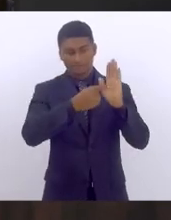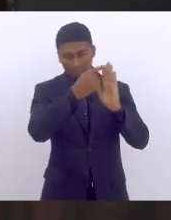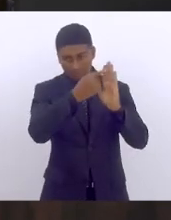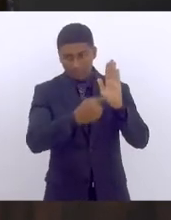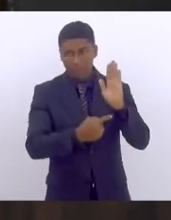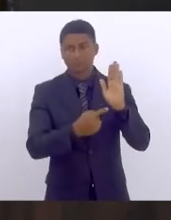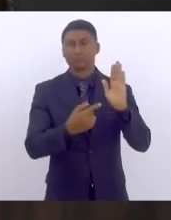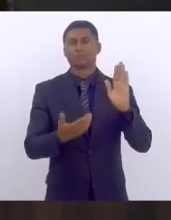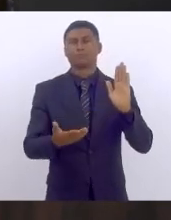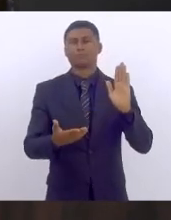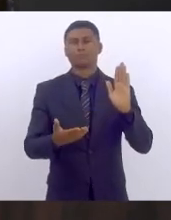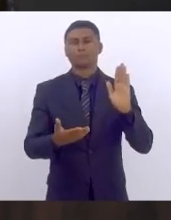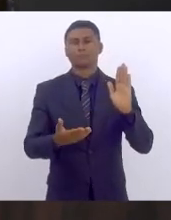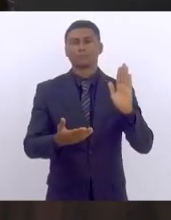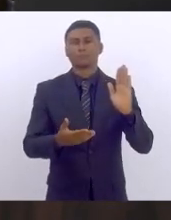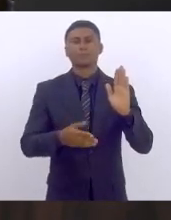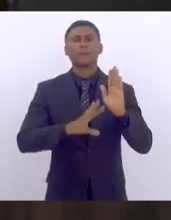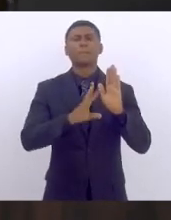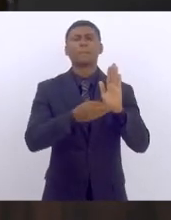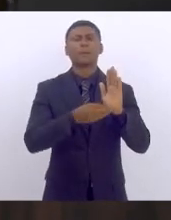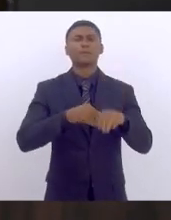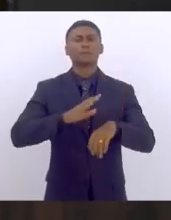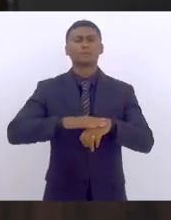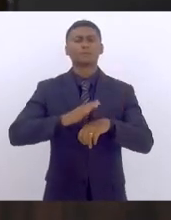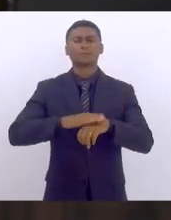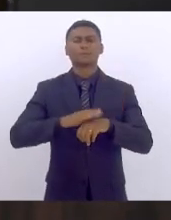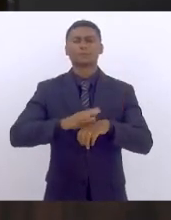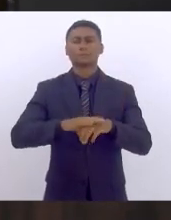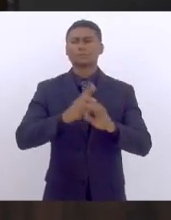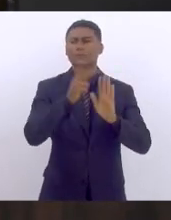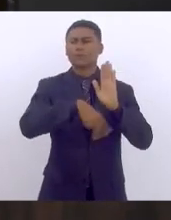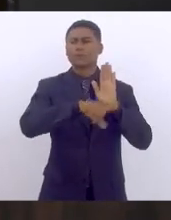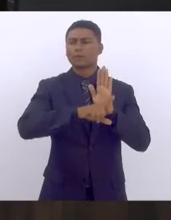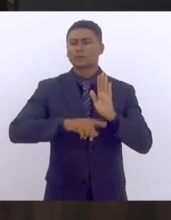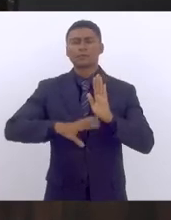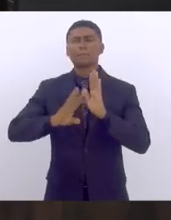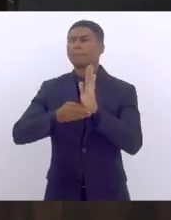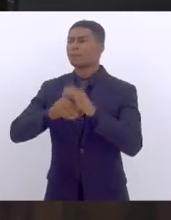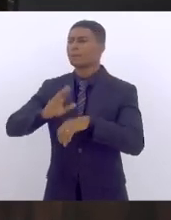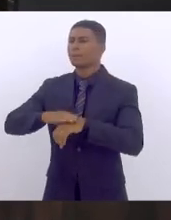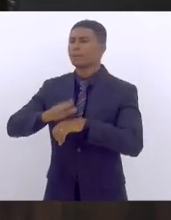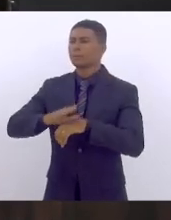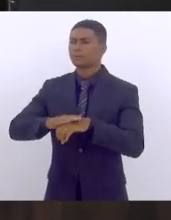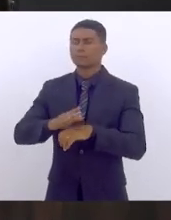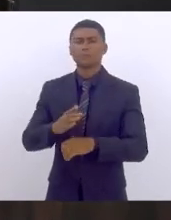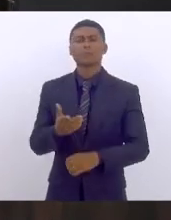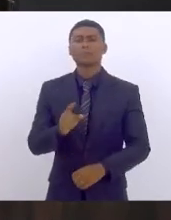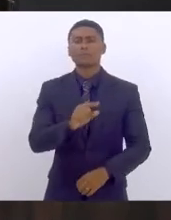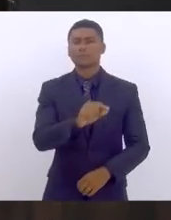de quem são as minhas emendas? As emendas do projeto do deputado Rodrigo Amorim.